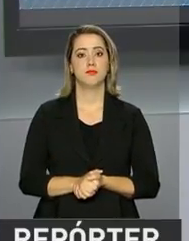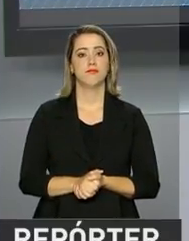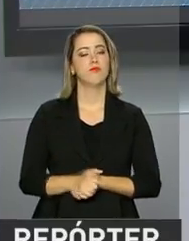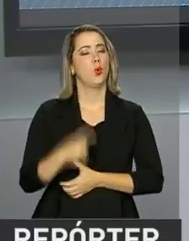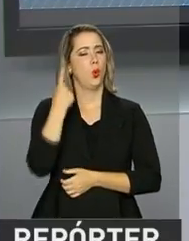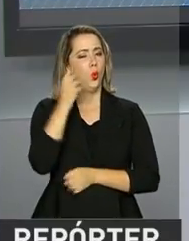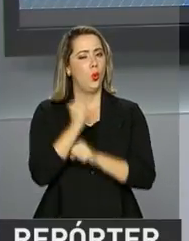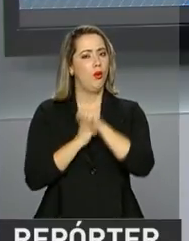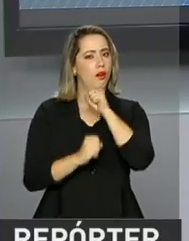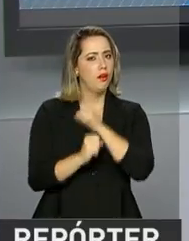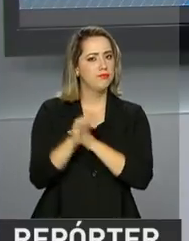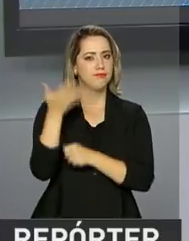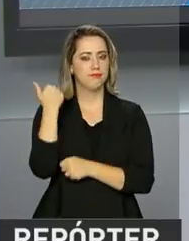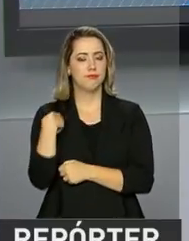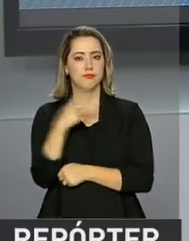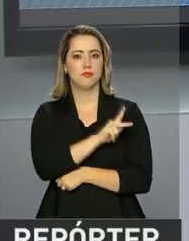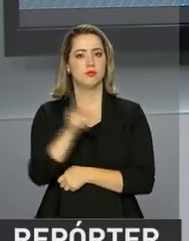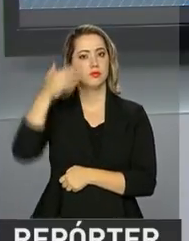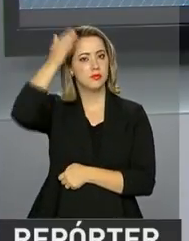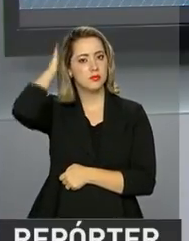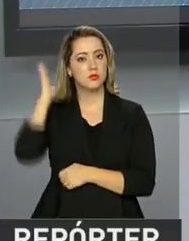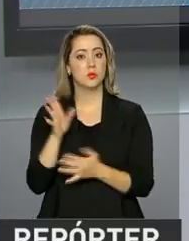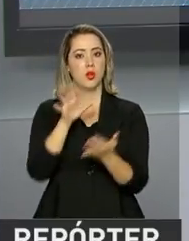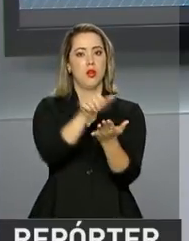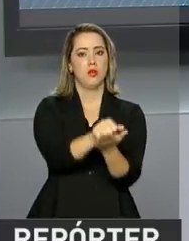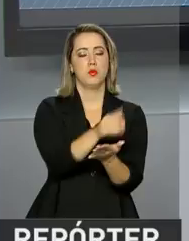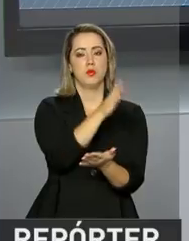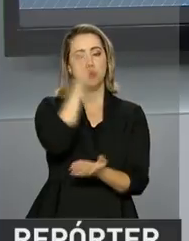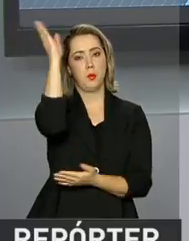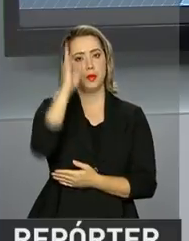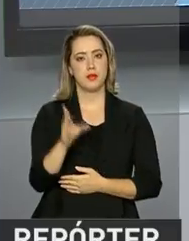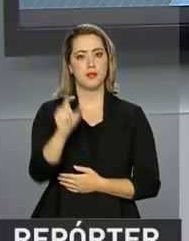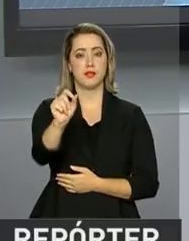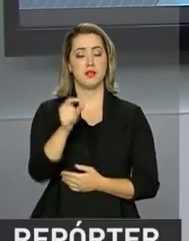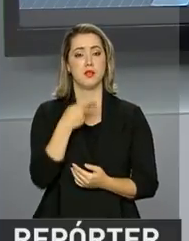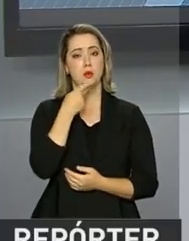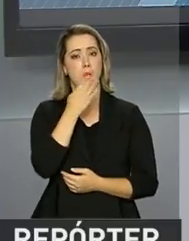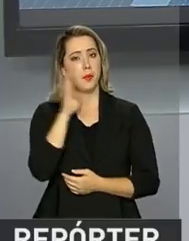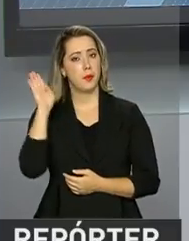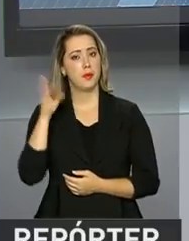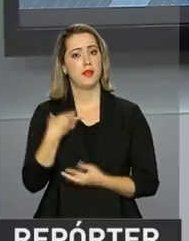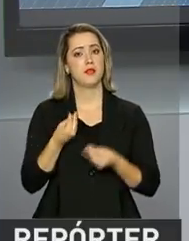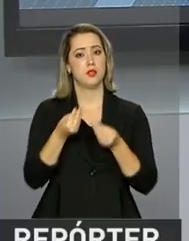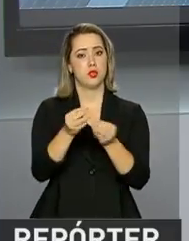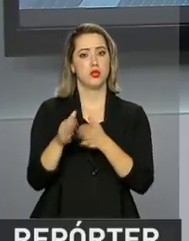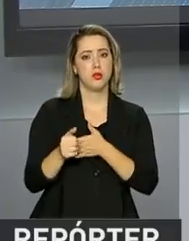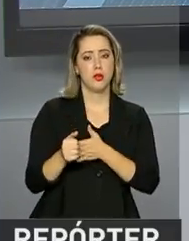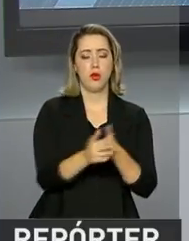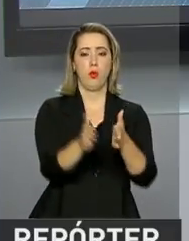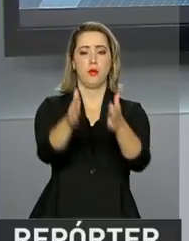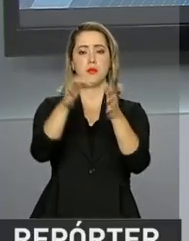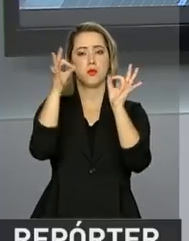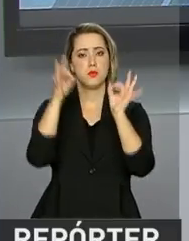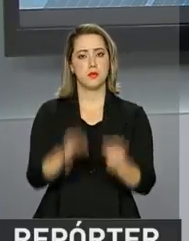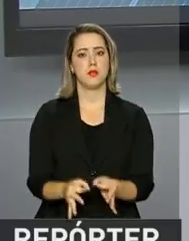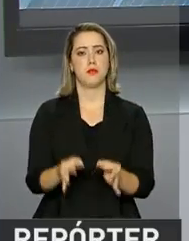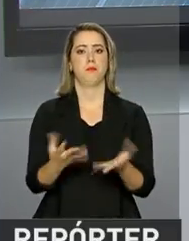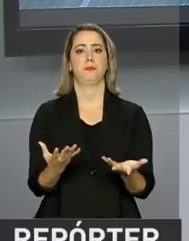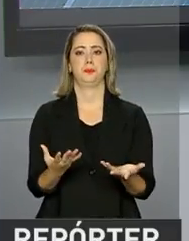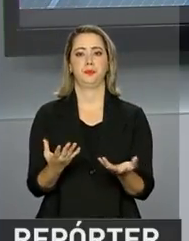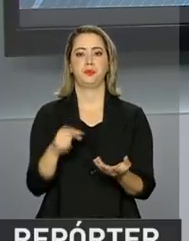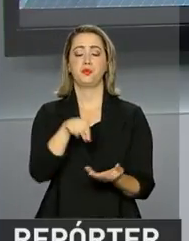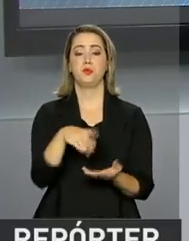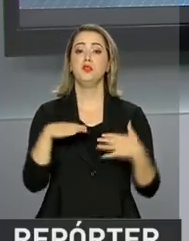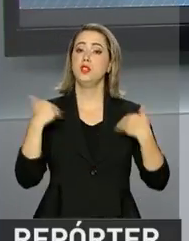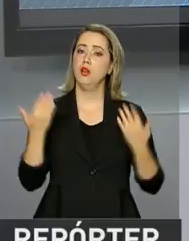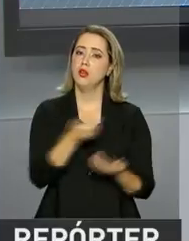um ano o presidente michel temer assumiu brasil com a promessa de dar rumo ao país para isso o governo